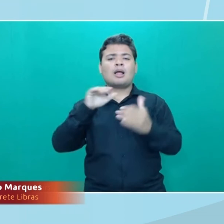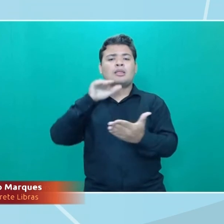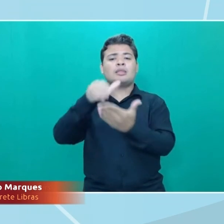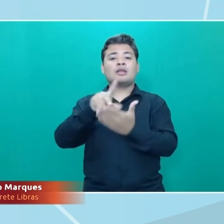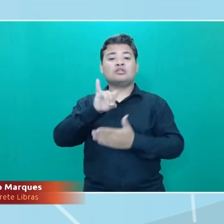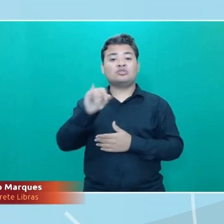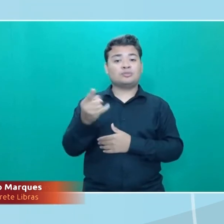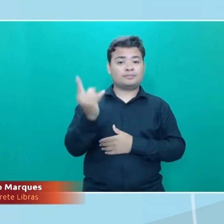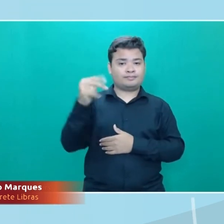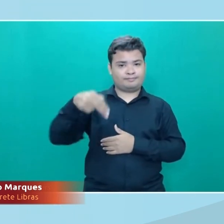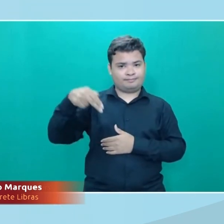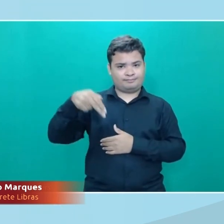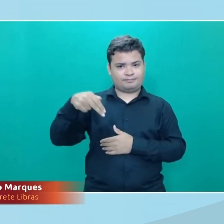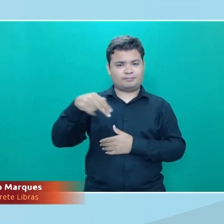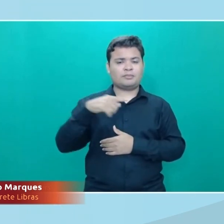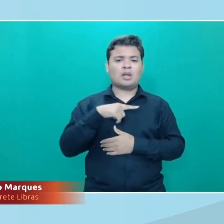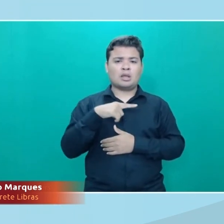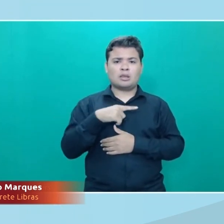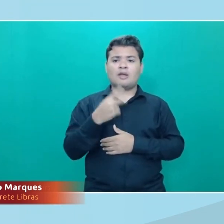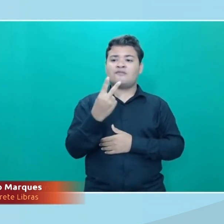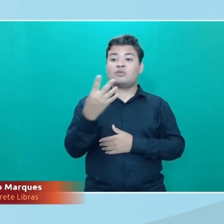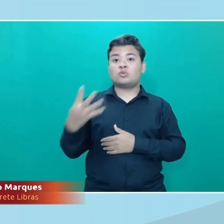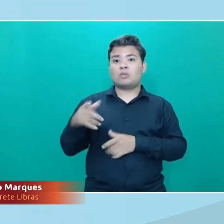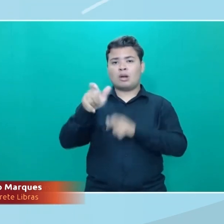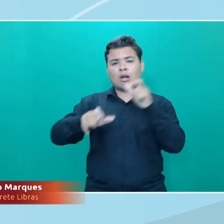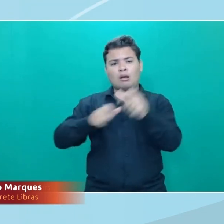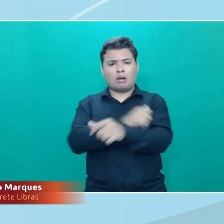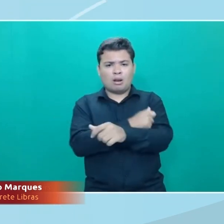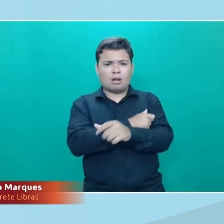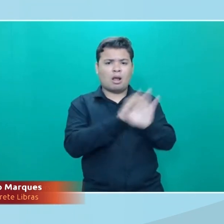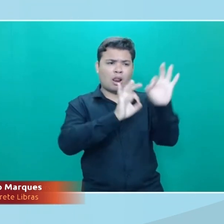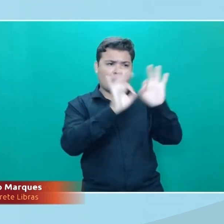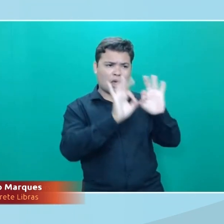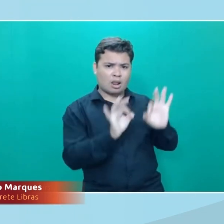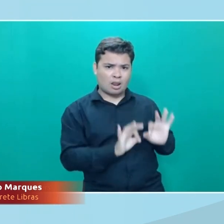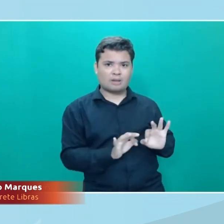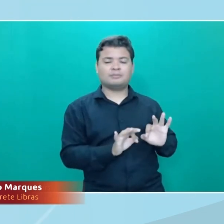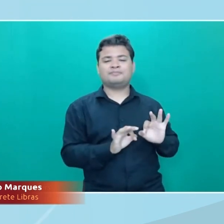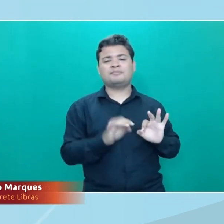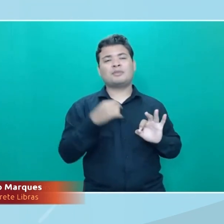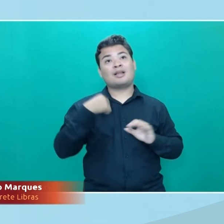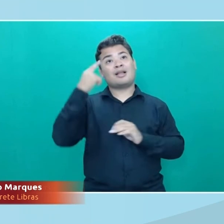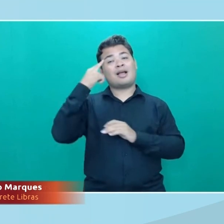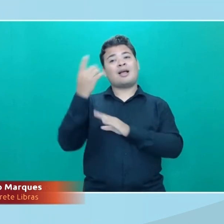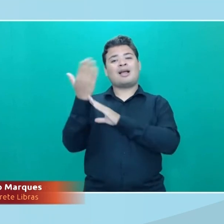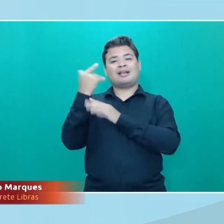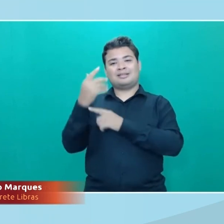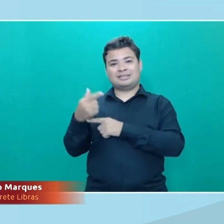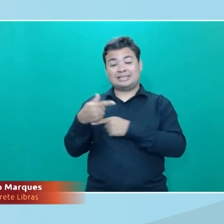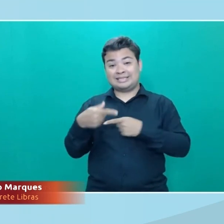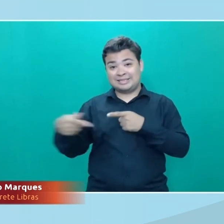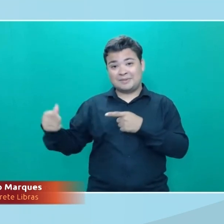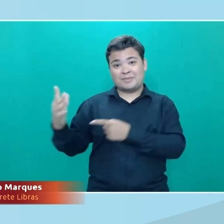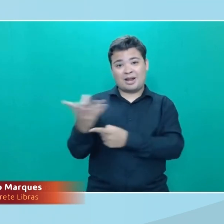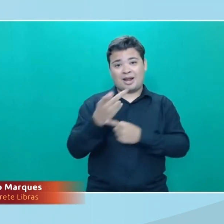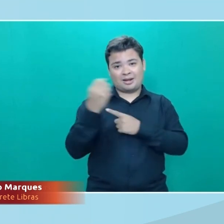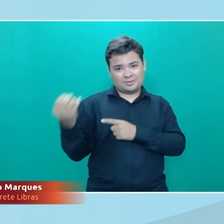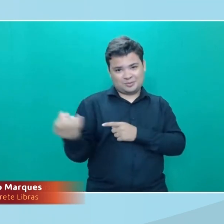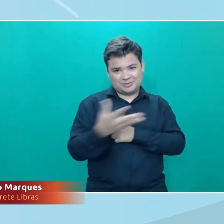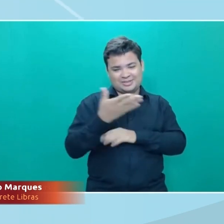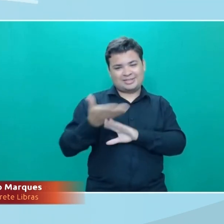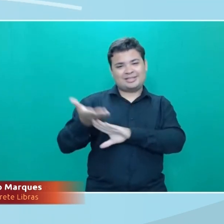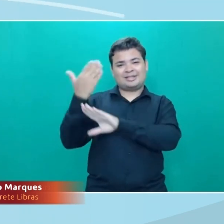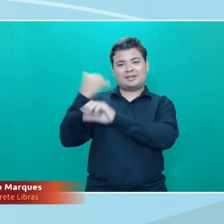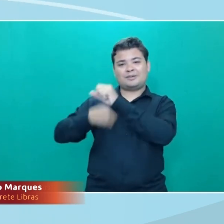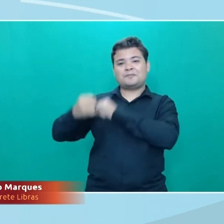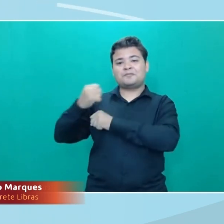e conta com trabalhos de 24 estudantes que se inspiraram na Semana de Arte Moderna, que ocorreu em 1922